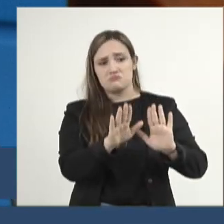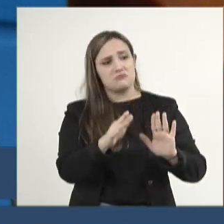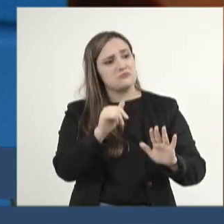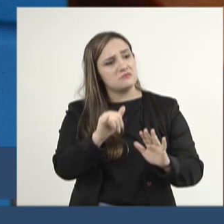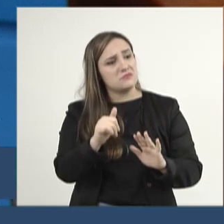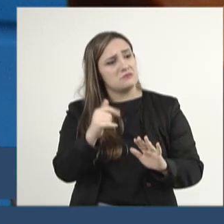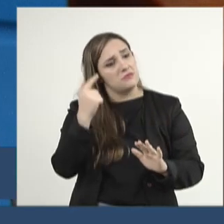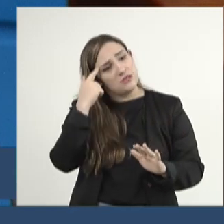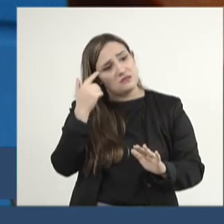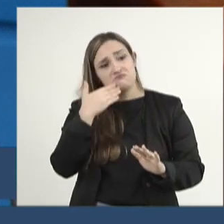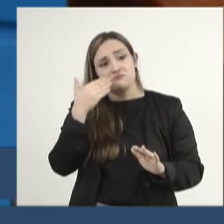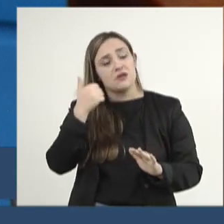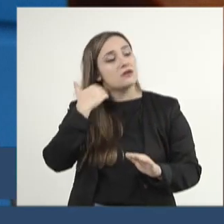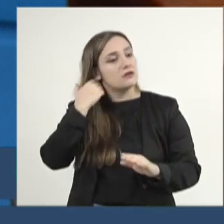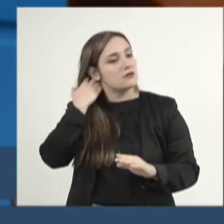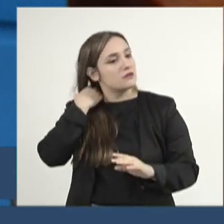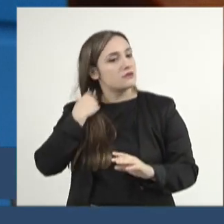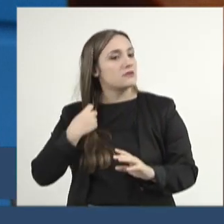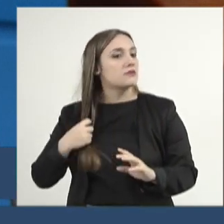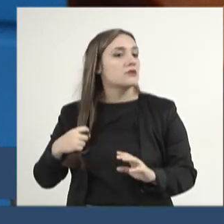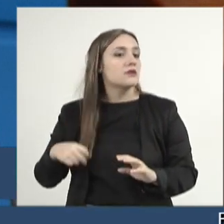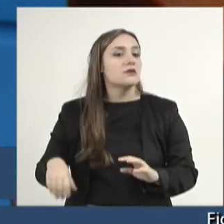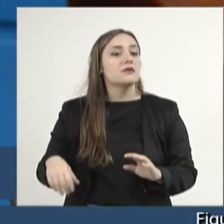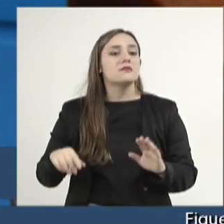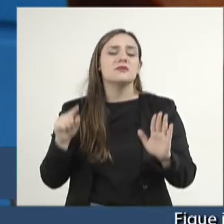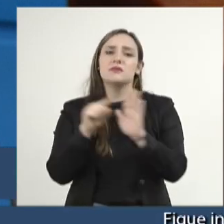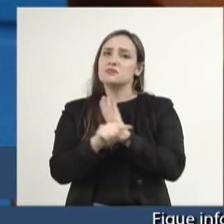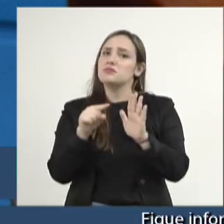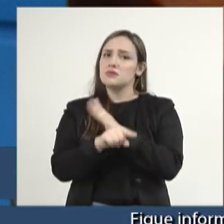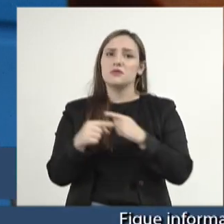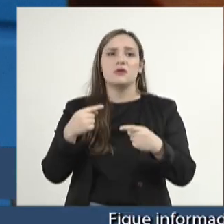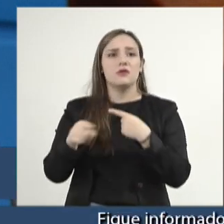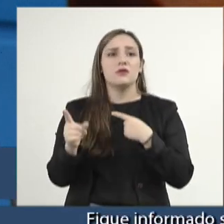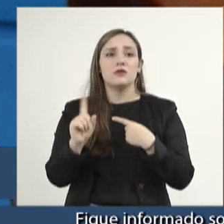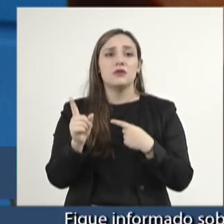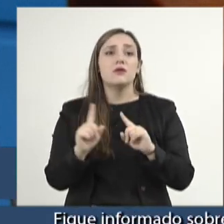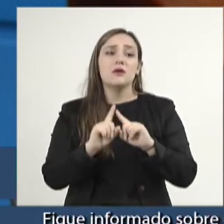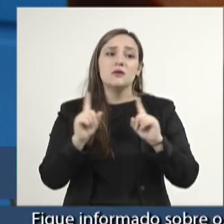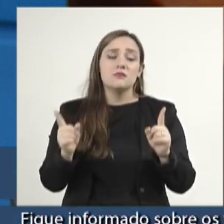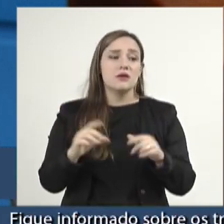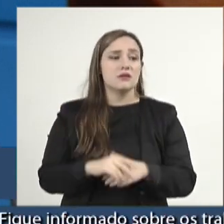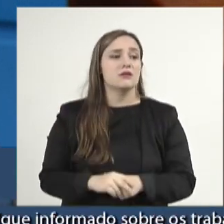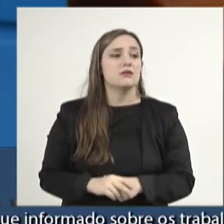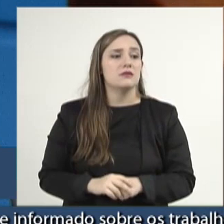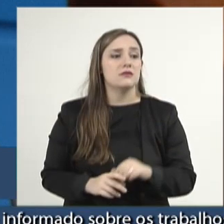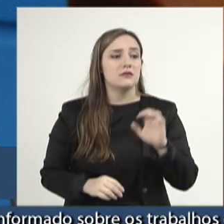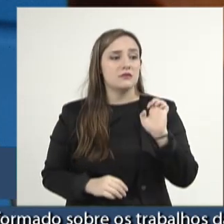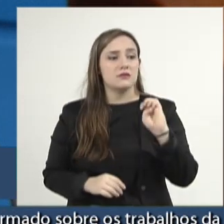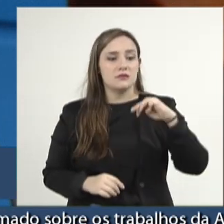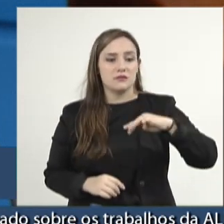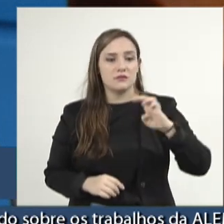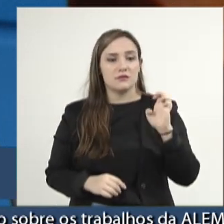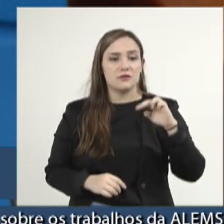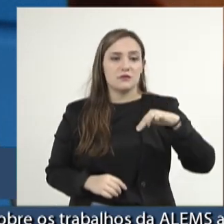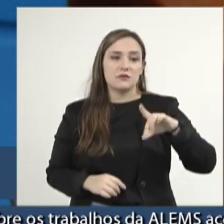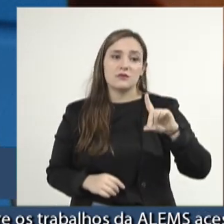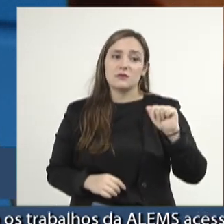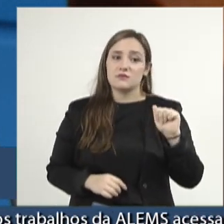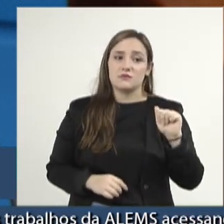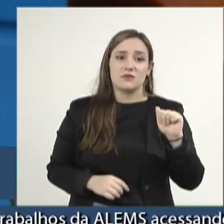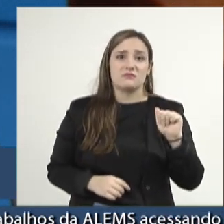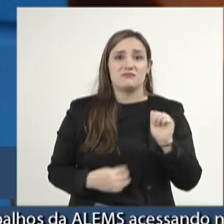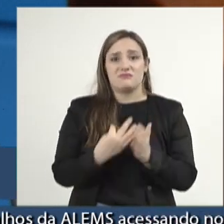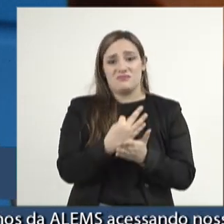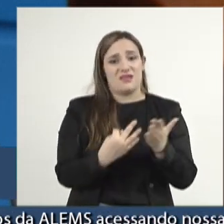que ele julgar lícito, mas que é importante mencionar uma emenda intempestiva, uma vez que nós